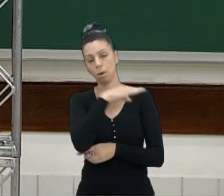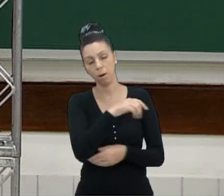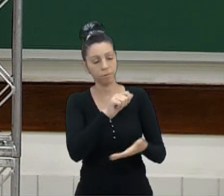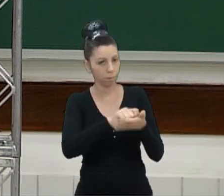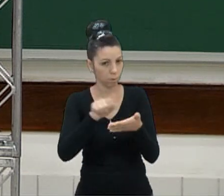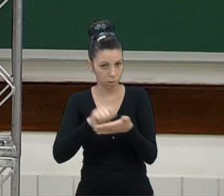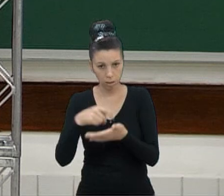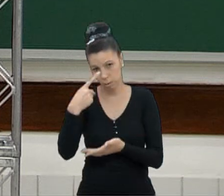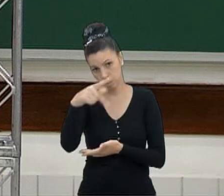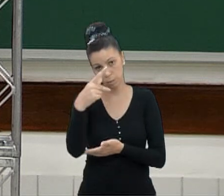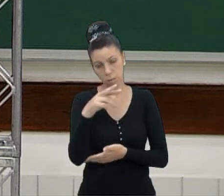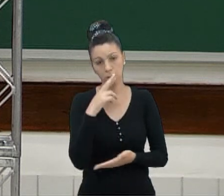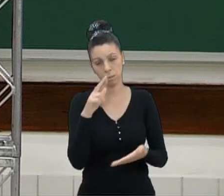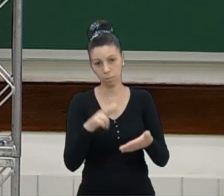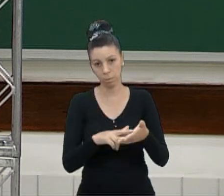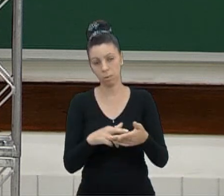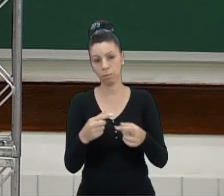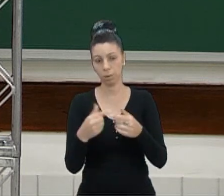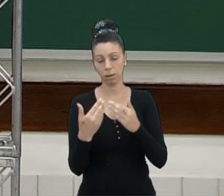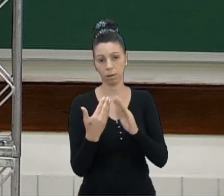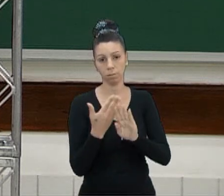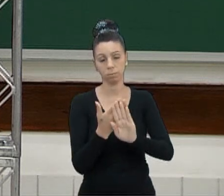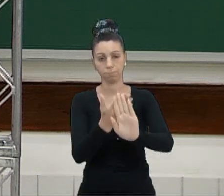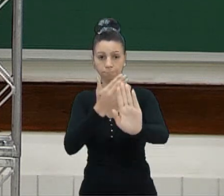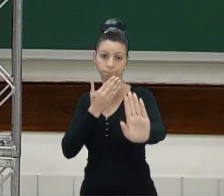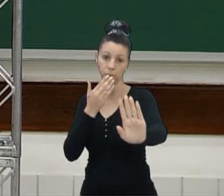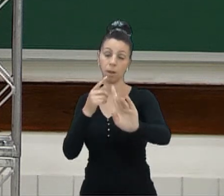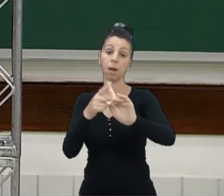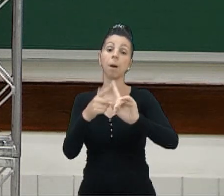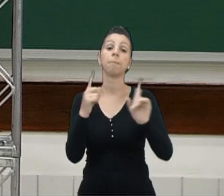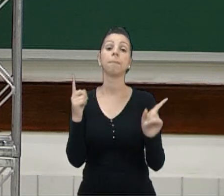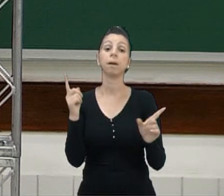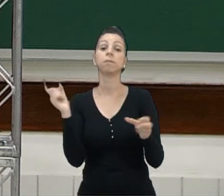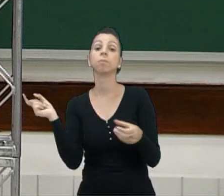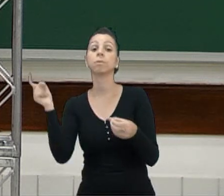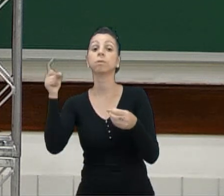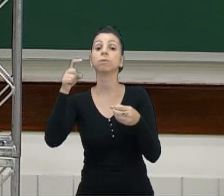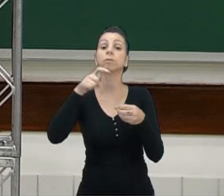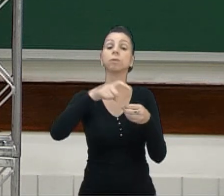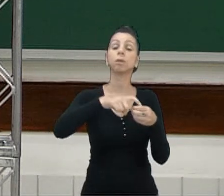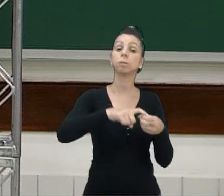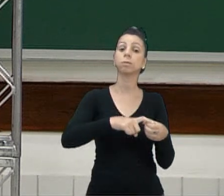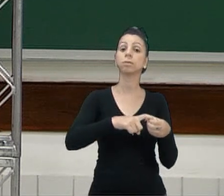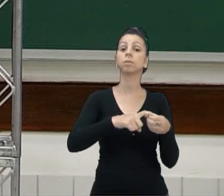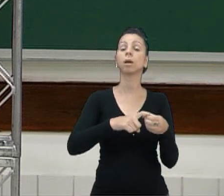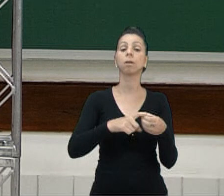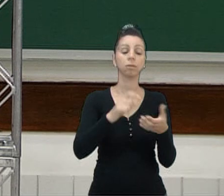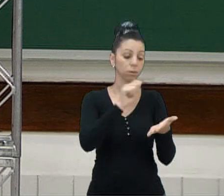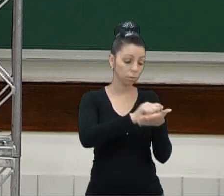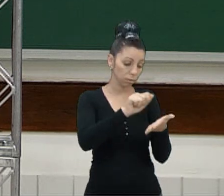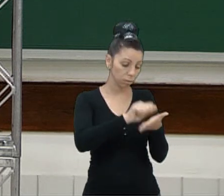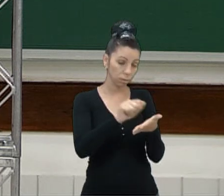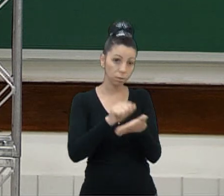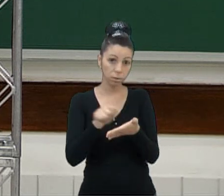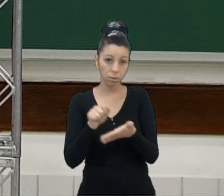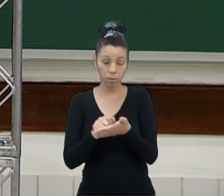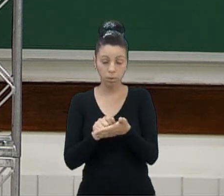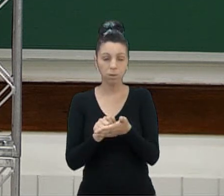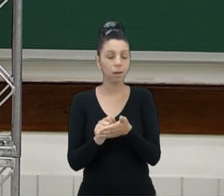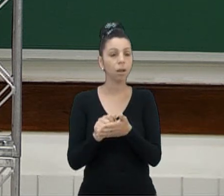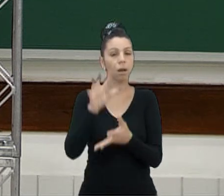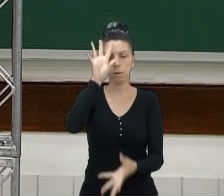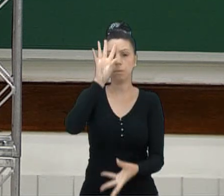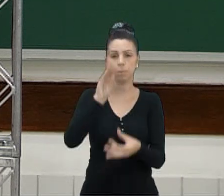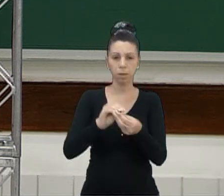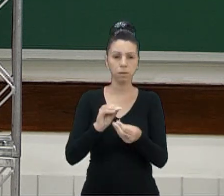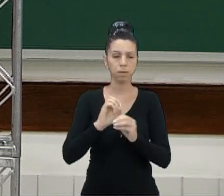respostas de vocês, porque vocês estão aí, eu estou aqui, mas a gente vai retomar um pouquinho isso que falamos para ver se o que vocês anotaram aí está na mesma linha de